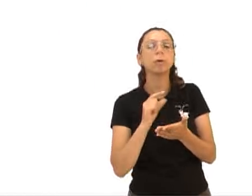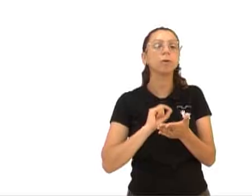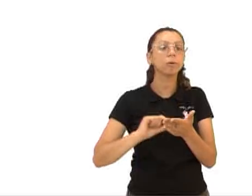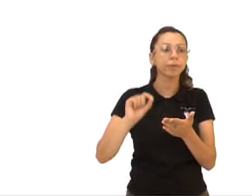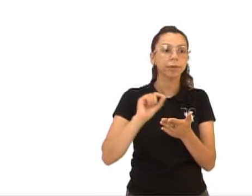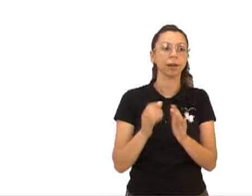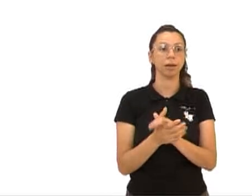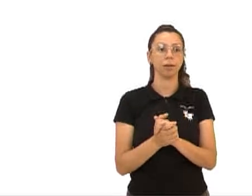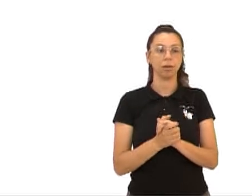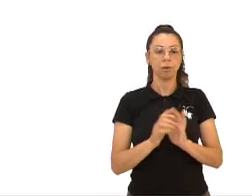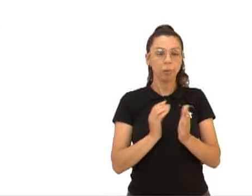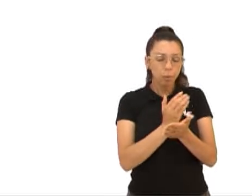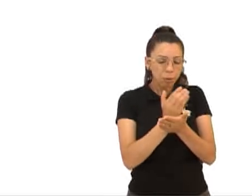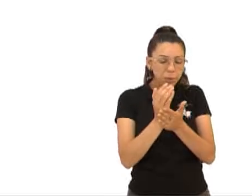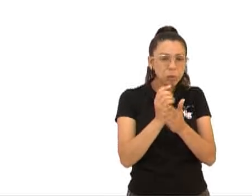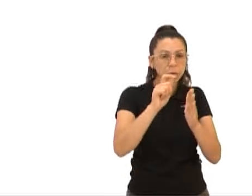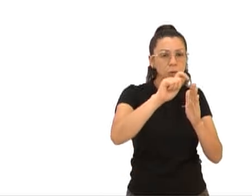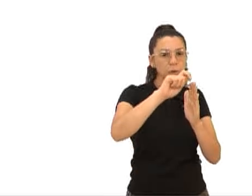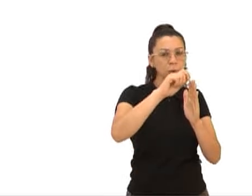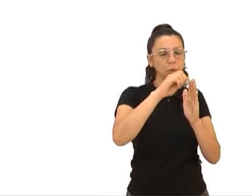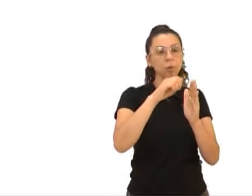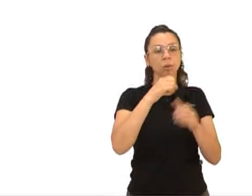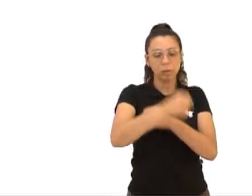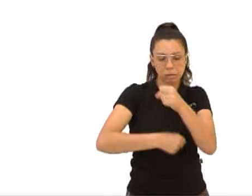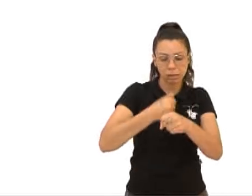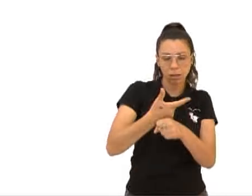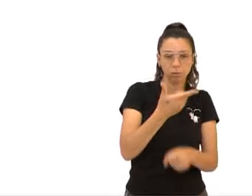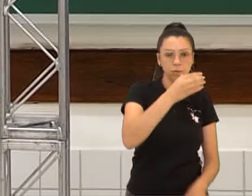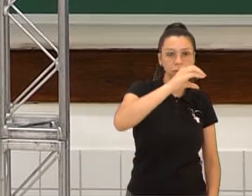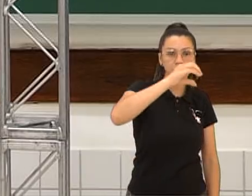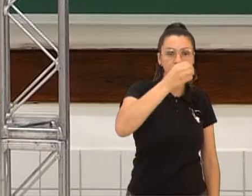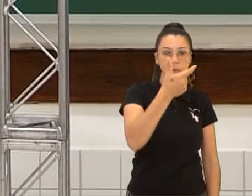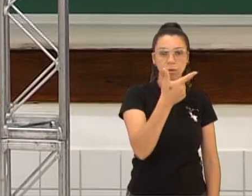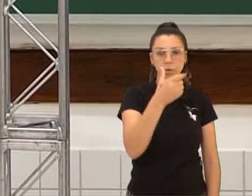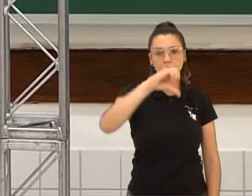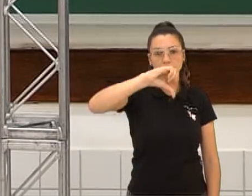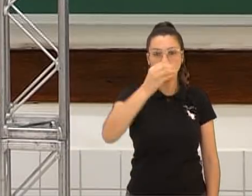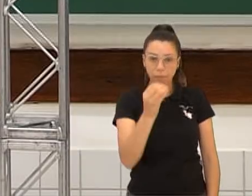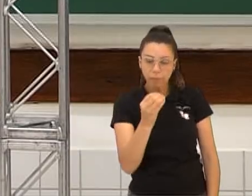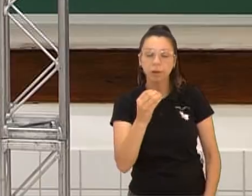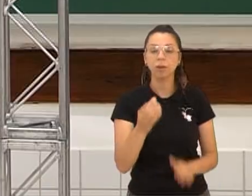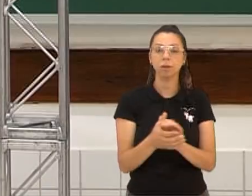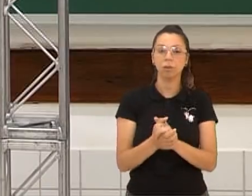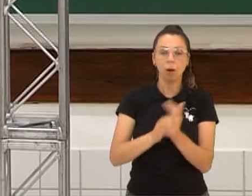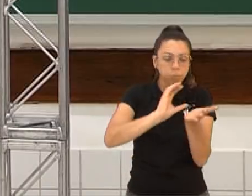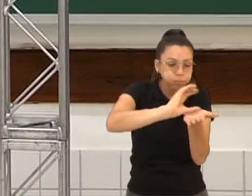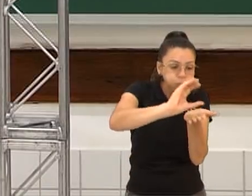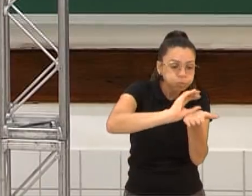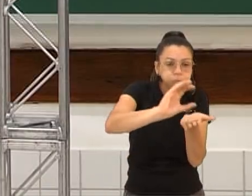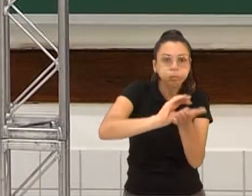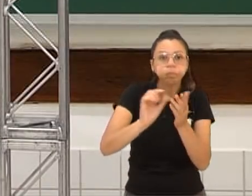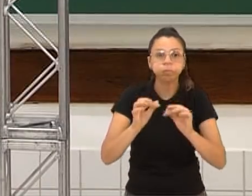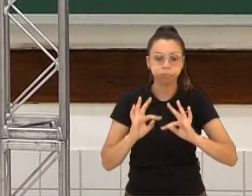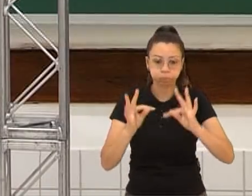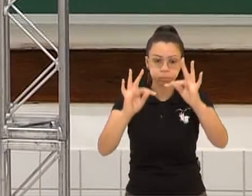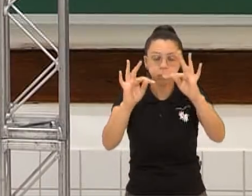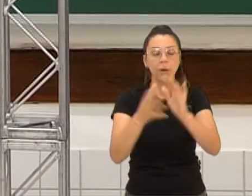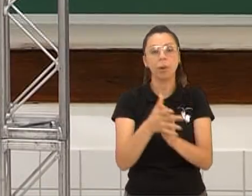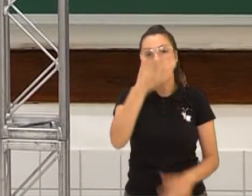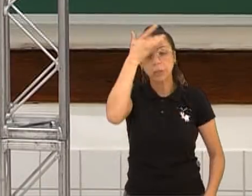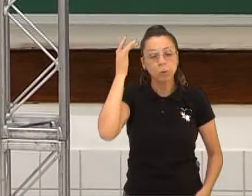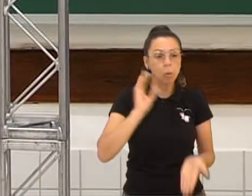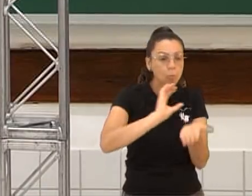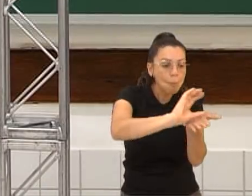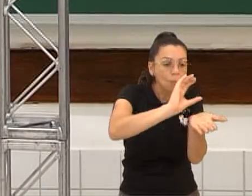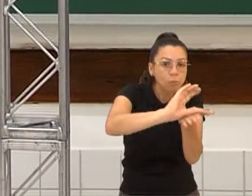da internet, lá nos anos 90. Os investimentos na área tecnológica começaram a crescer, os investidores apostando